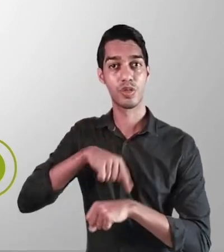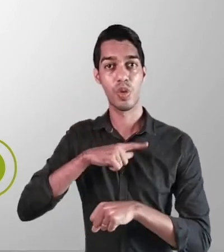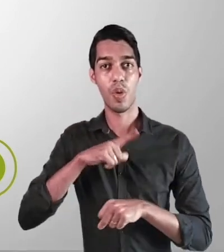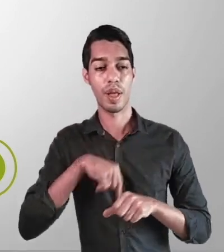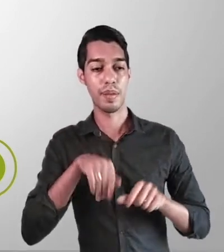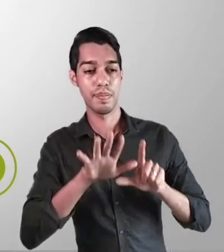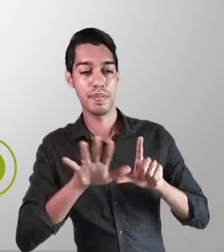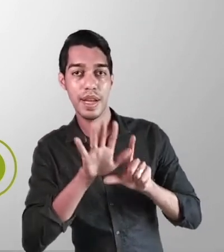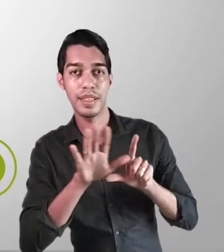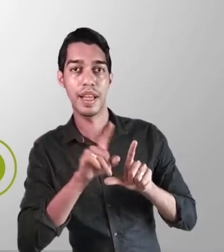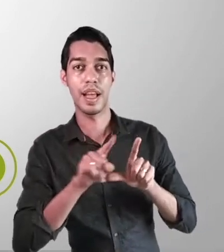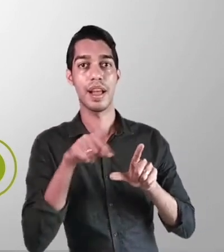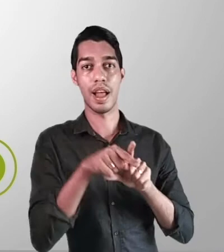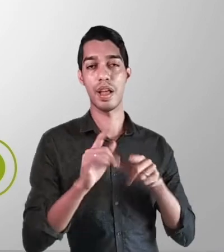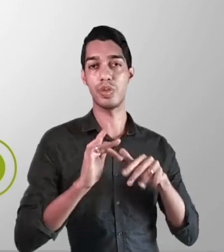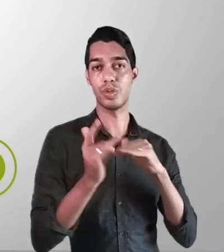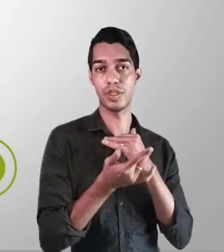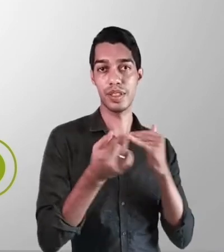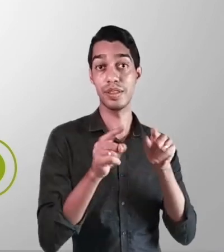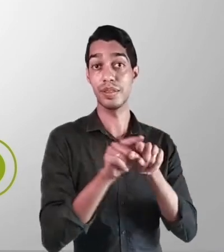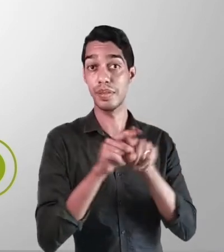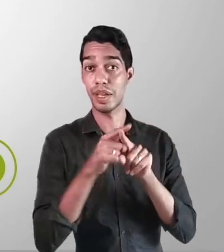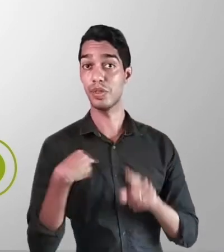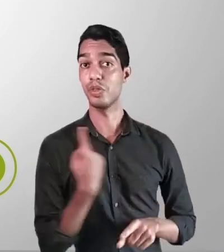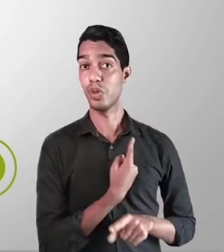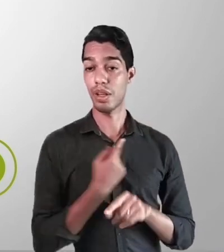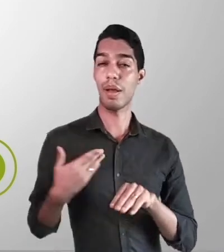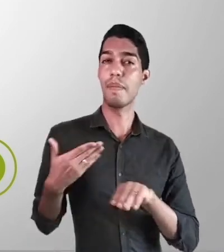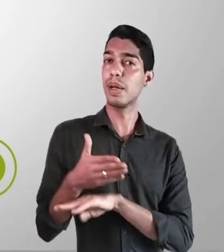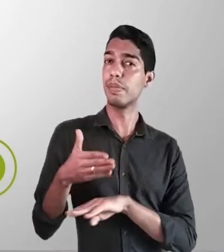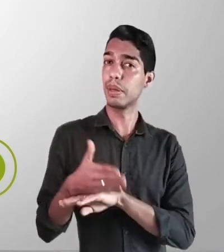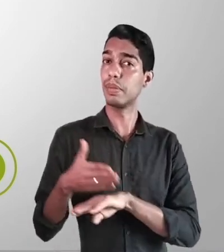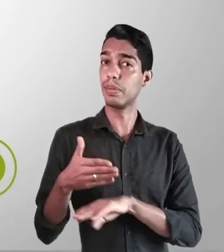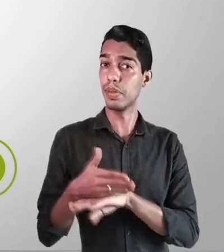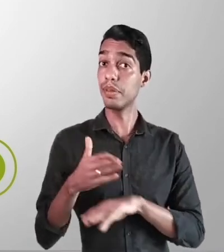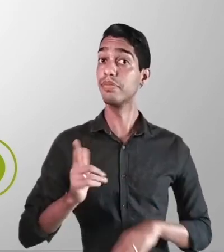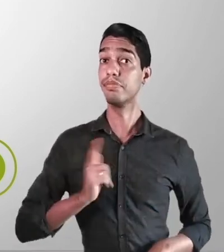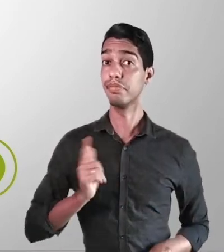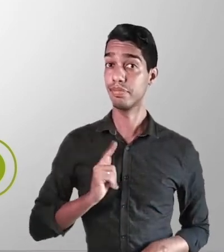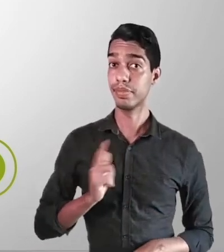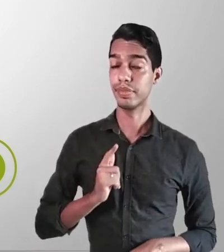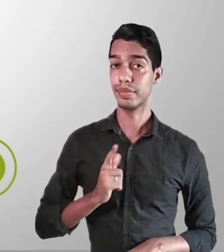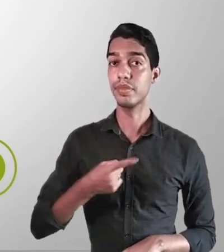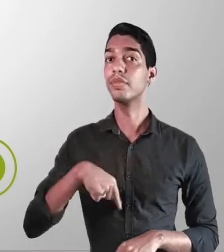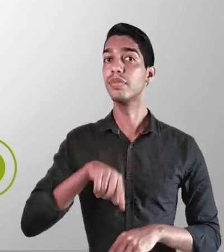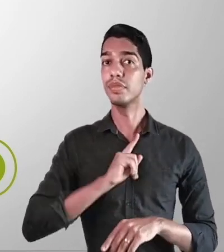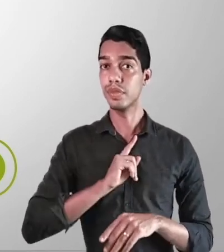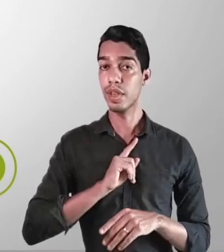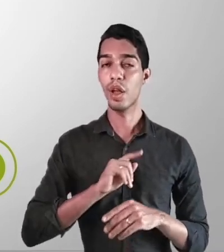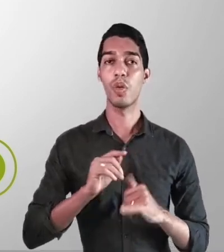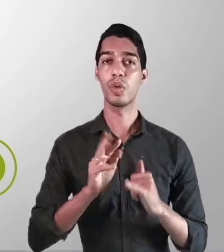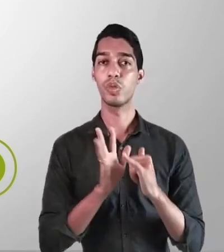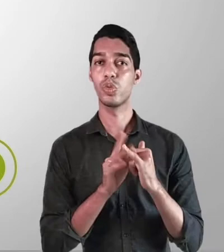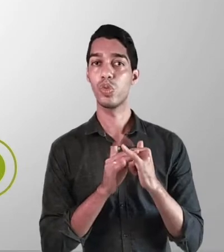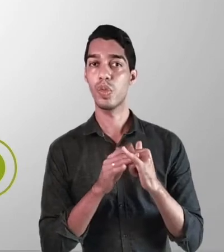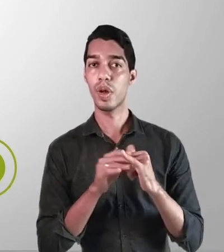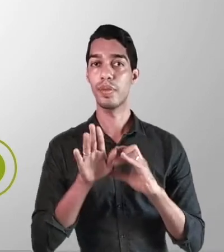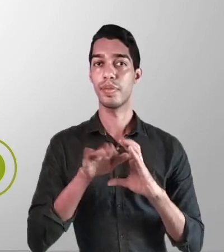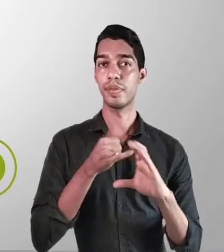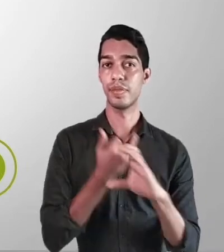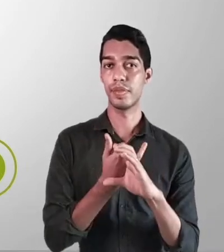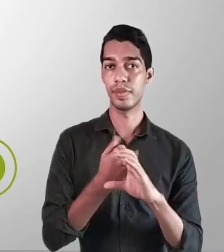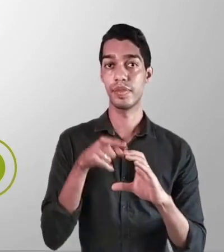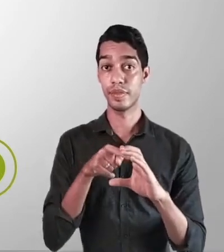portais, os nossos canais, redes sociais, etc. O YouTube, nós temos lá o canal Meu Bolso em Dia, que é